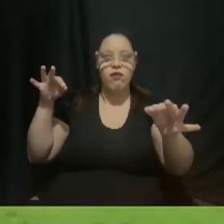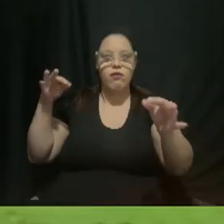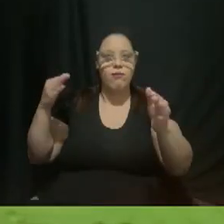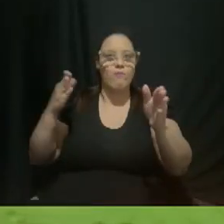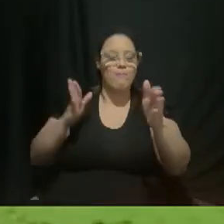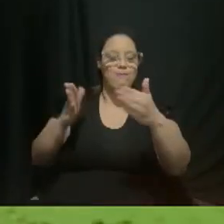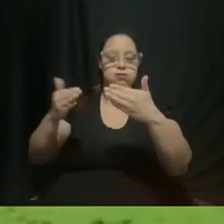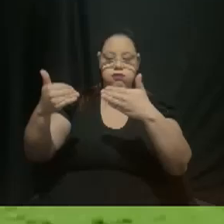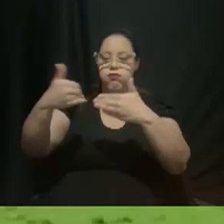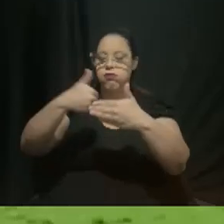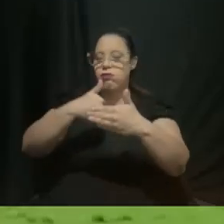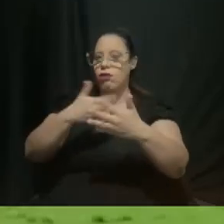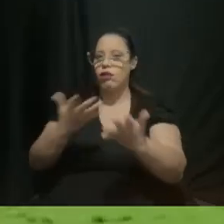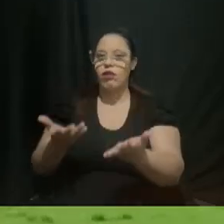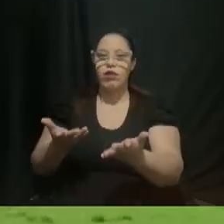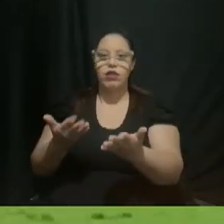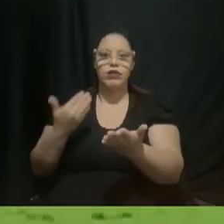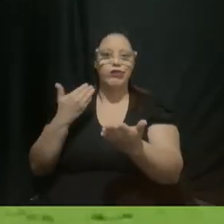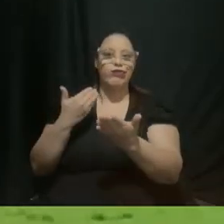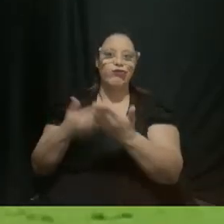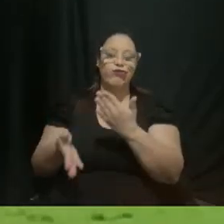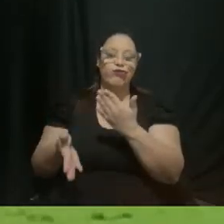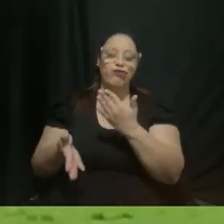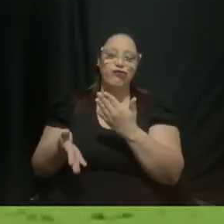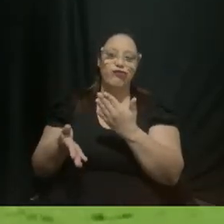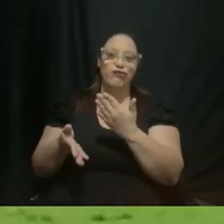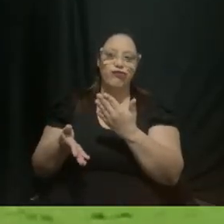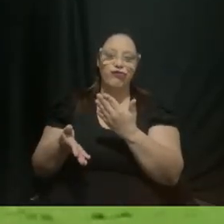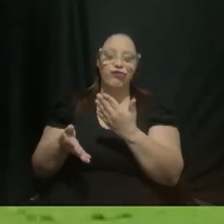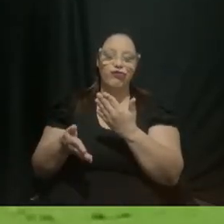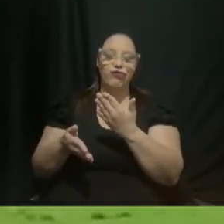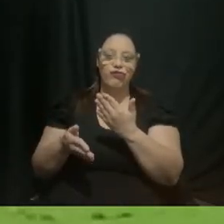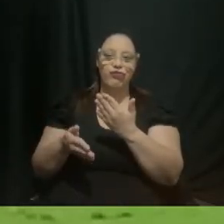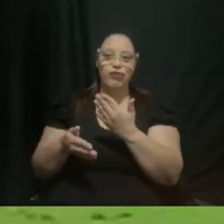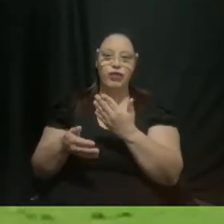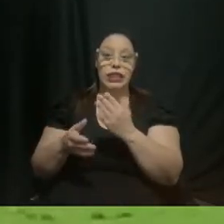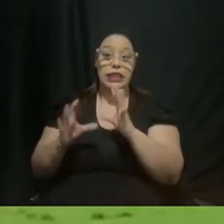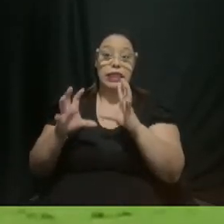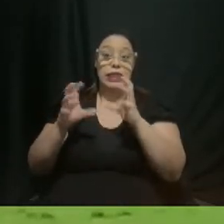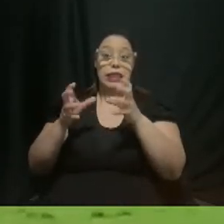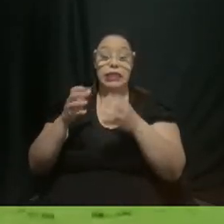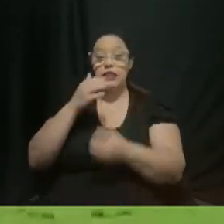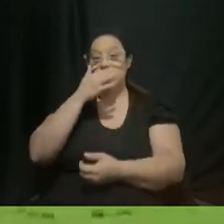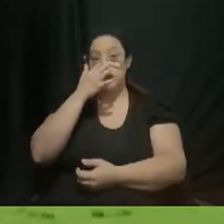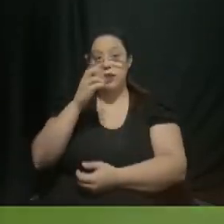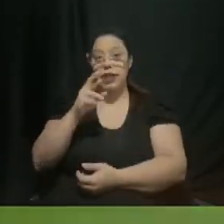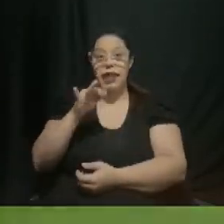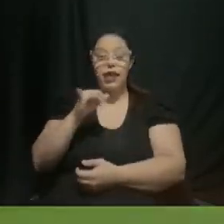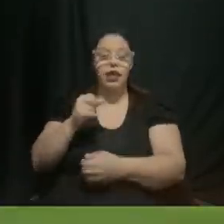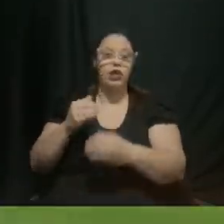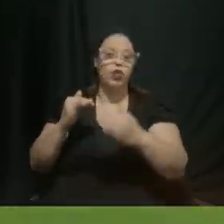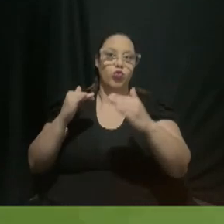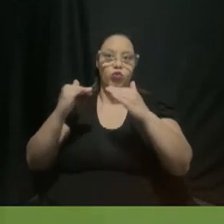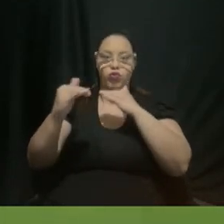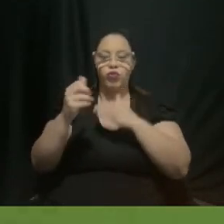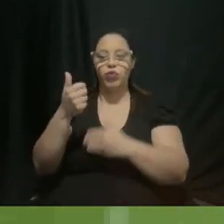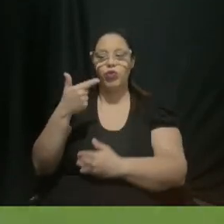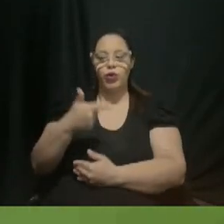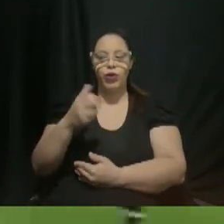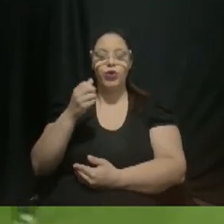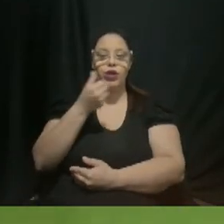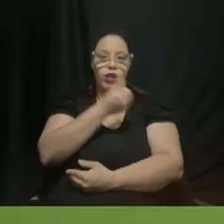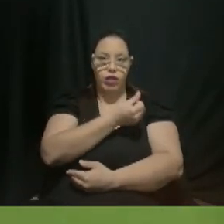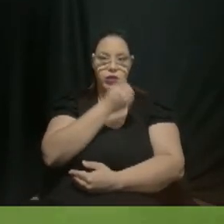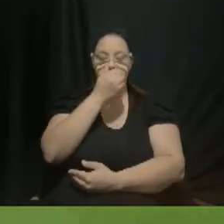e morreu no fundo das redes. Que golaço! Ceará na frente, 2-1. E nos